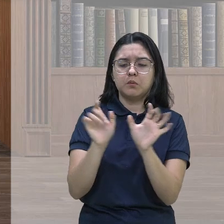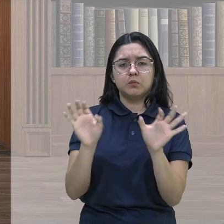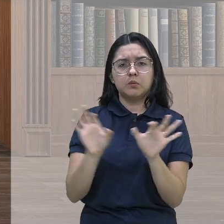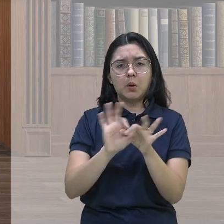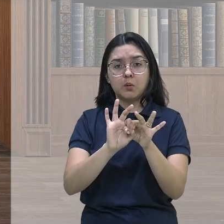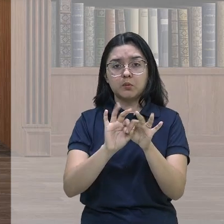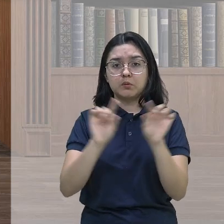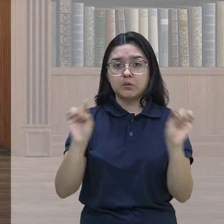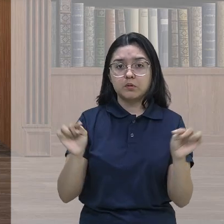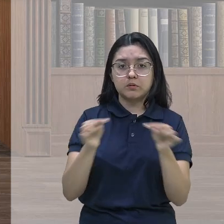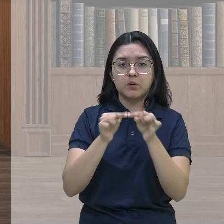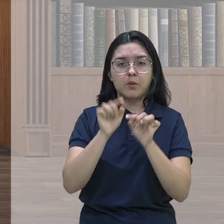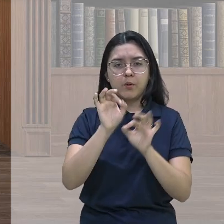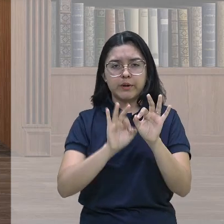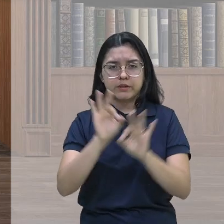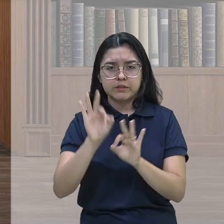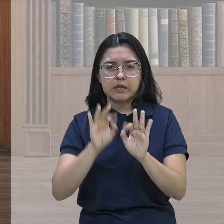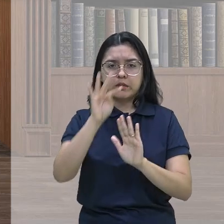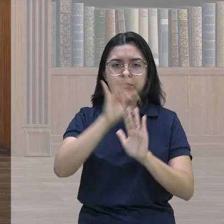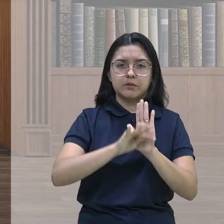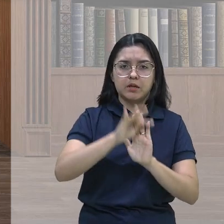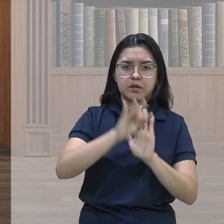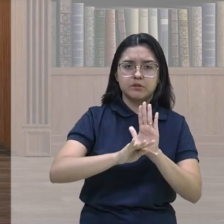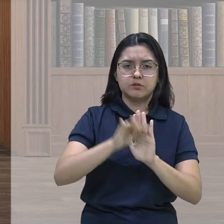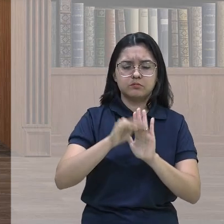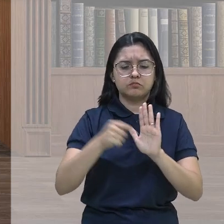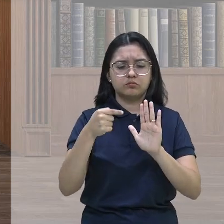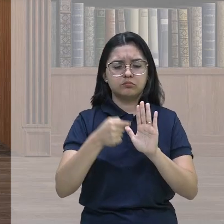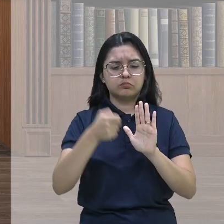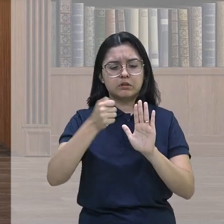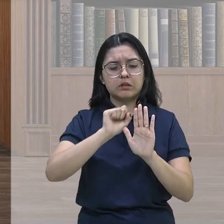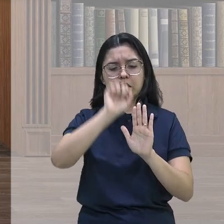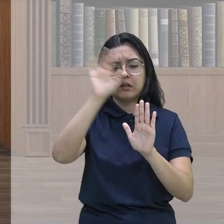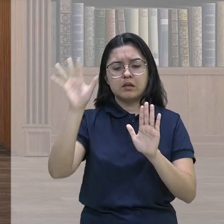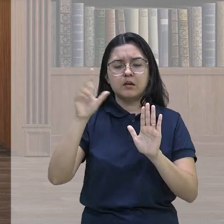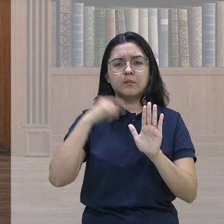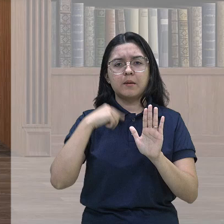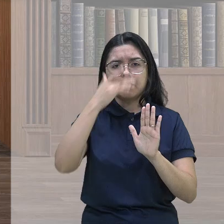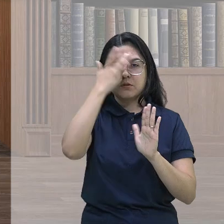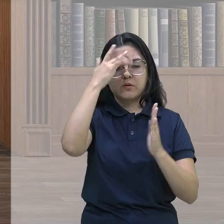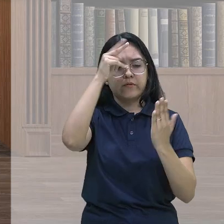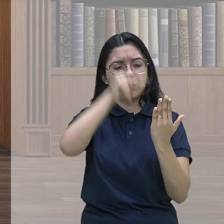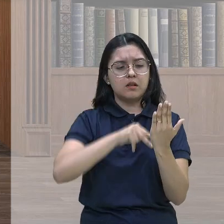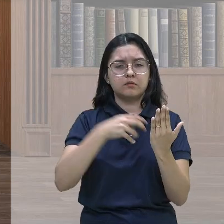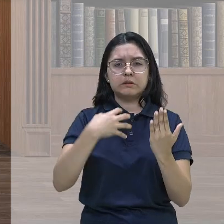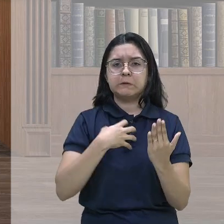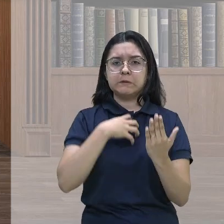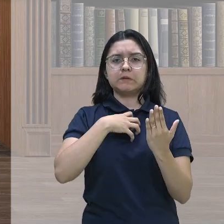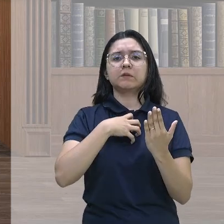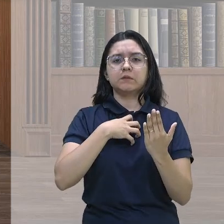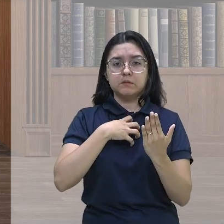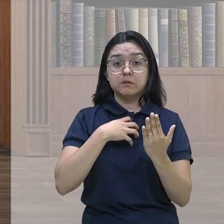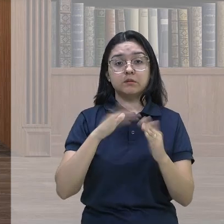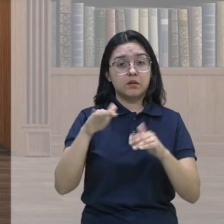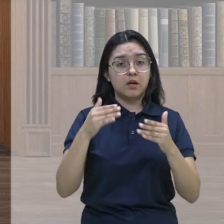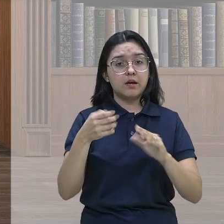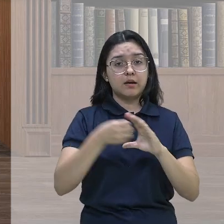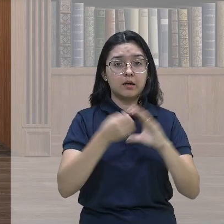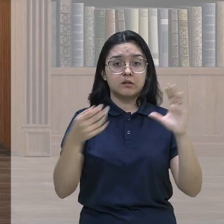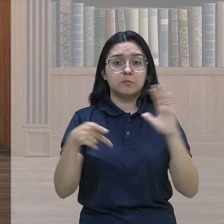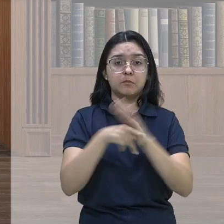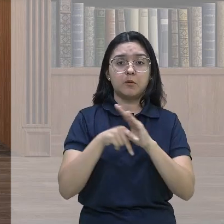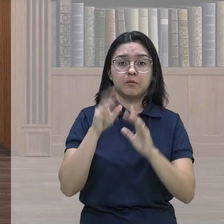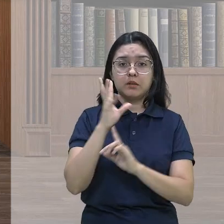precisam estar organizadas para trazer uma sensação para o leitor. Essa é a característica